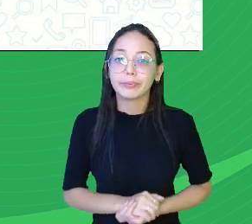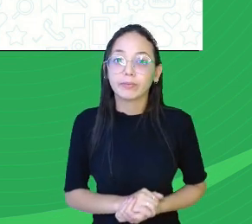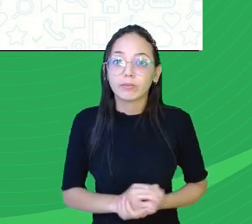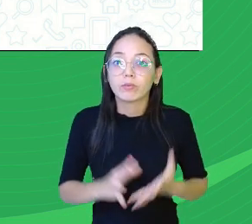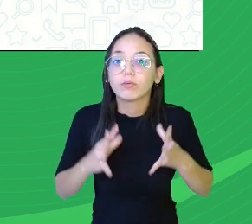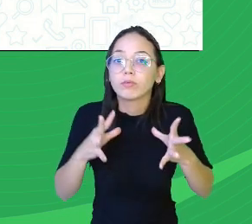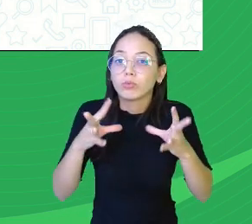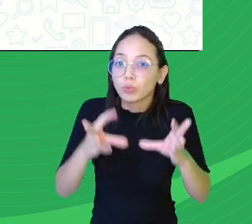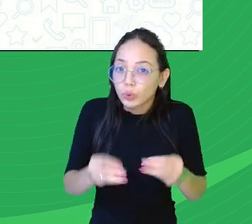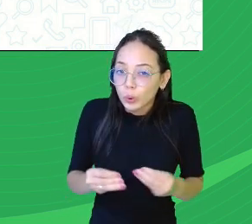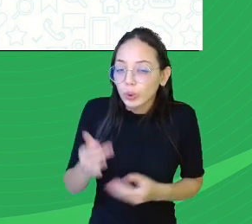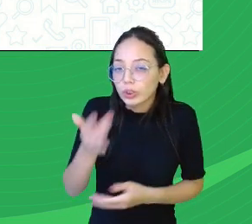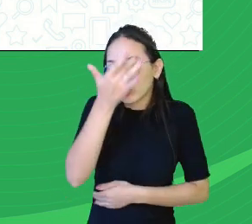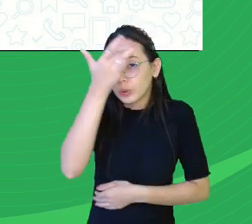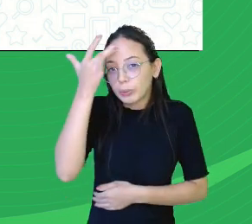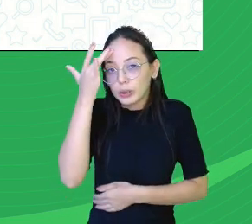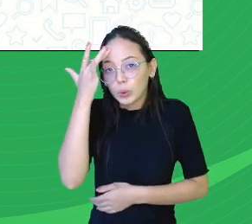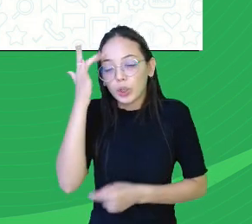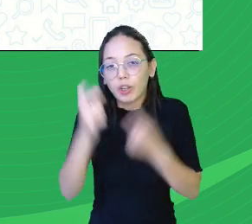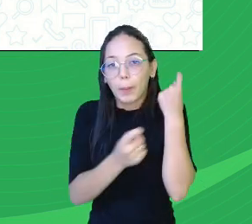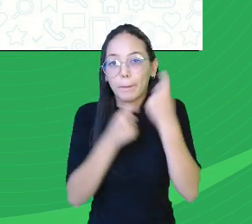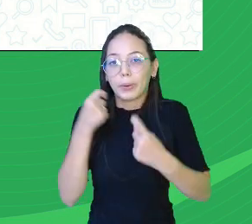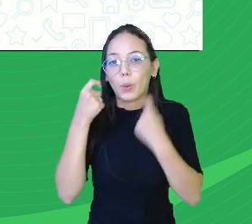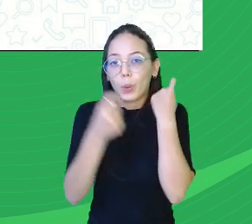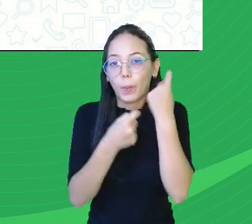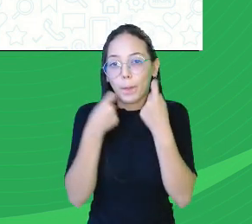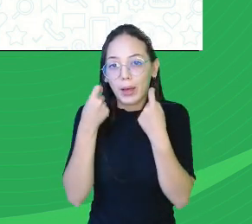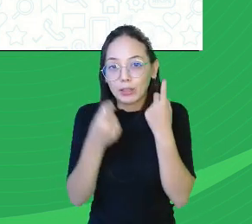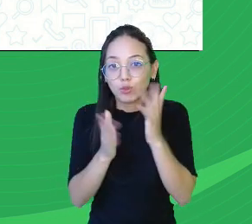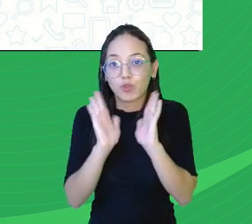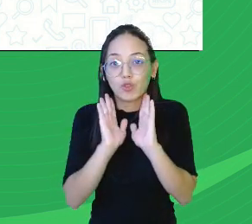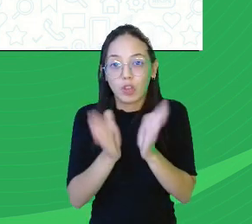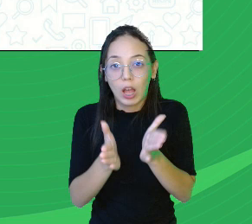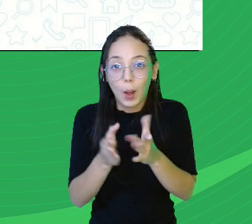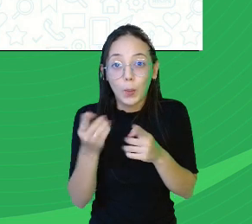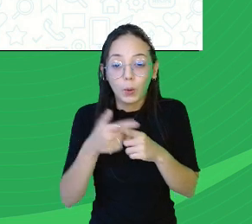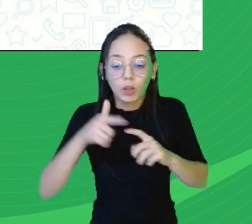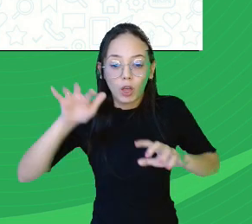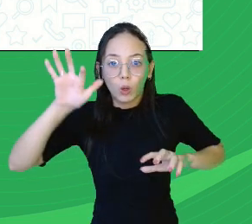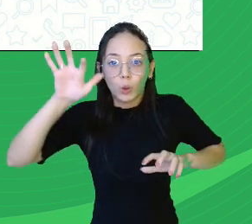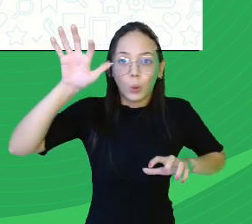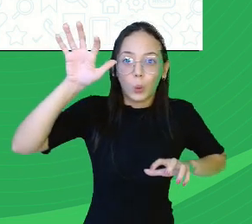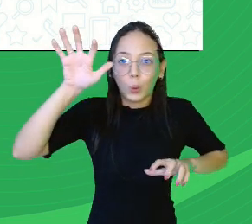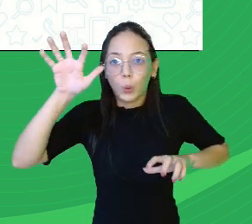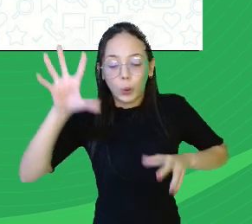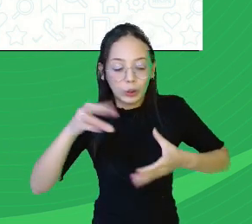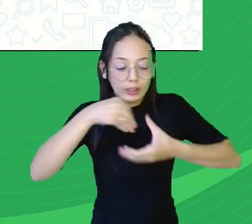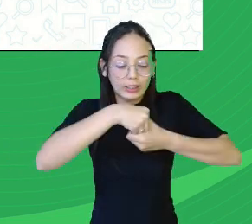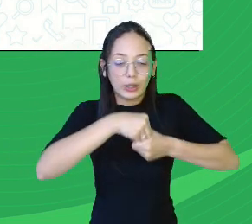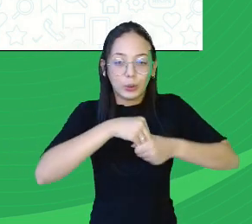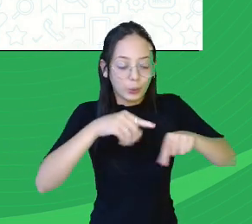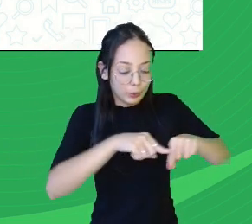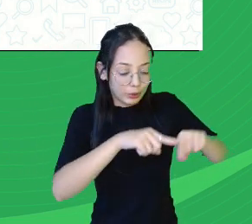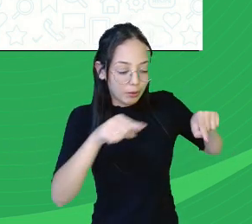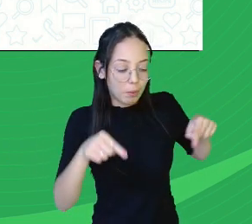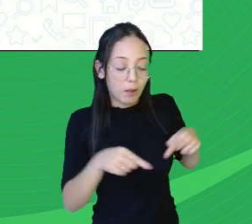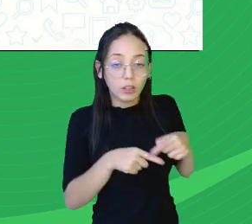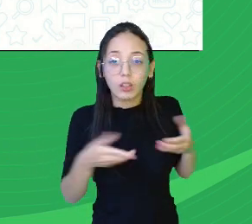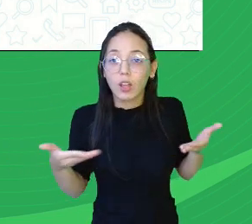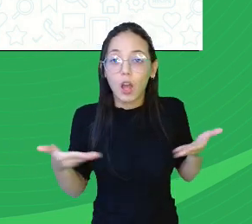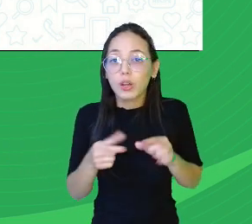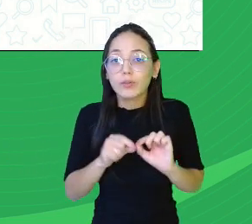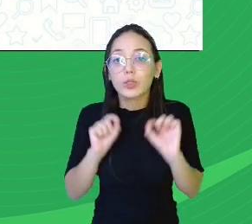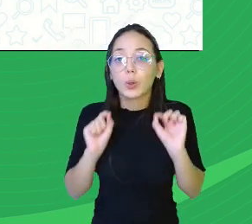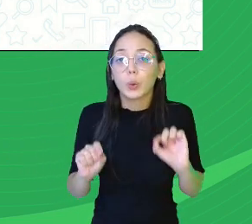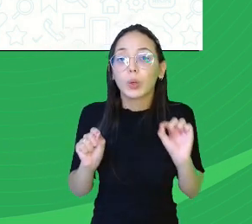Todo mundo estava desesperado. Tinha um monstro no porão. E agora? O que fazer?